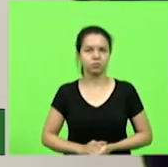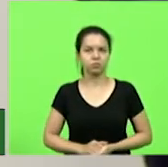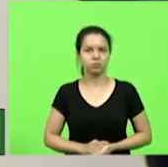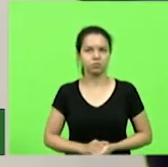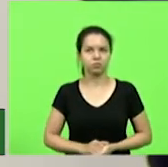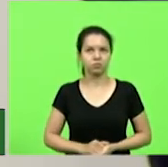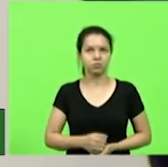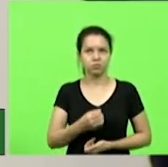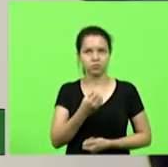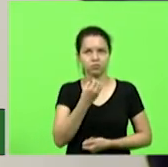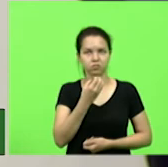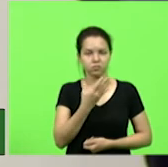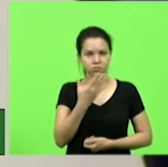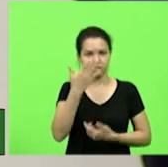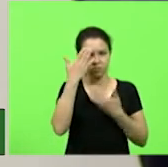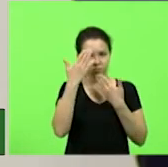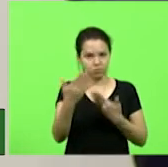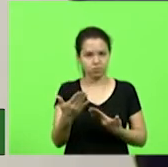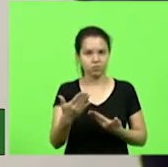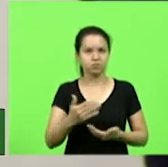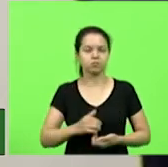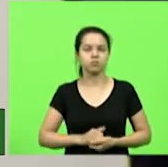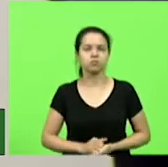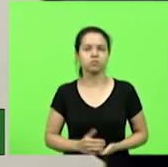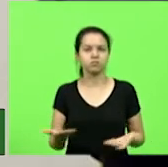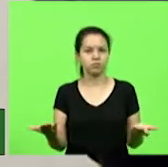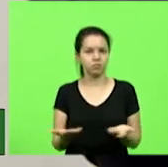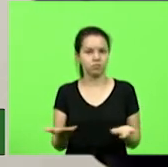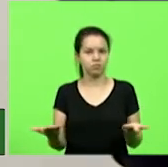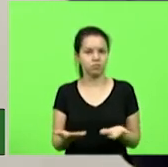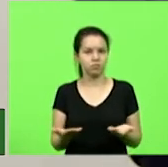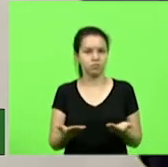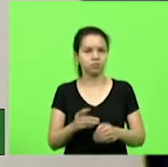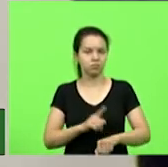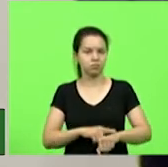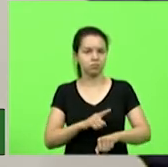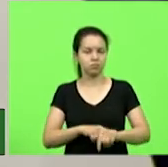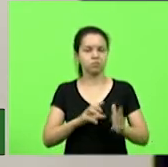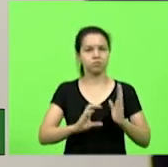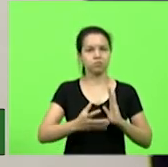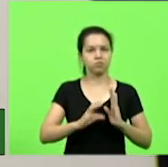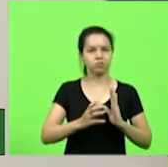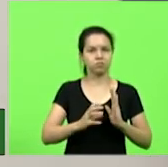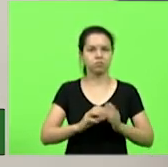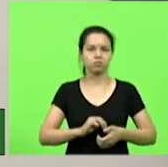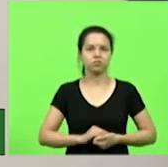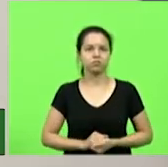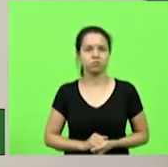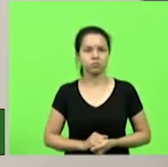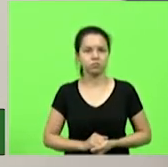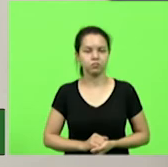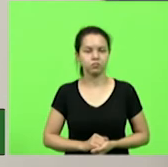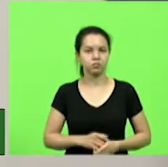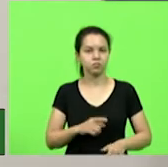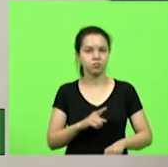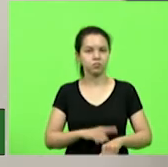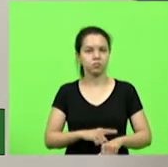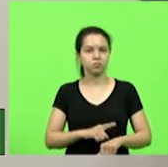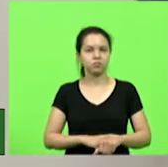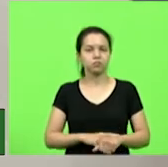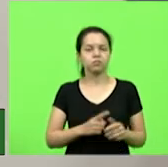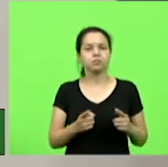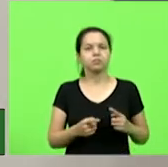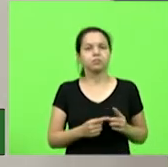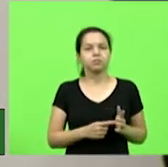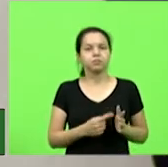Obrigado pela presença. Entraremos agora no horário destinado aos partidos políticos. Primeiro bloco do dia,